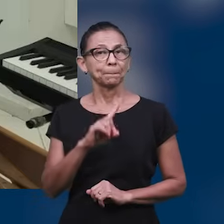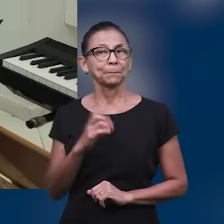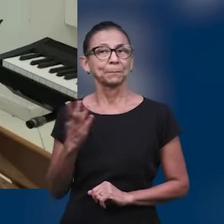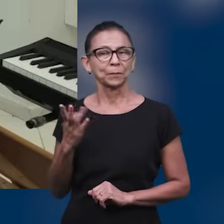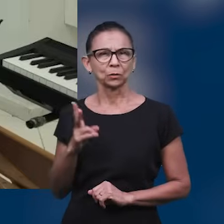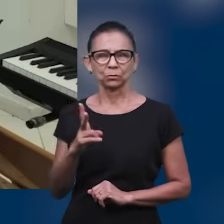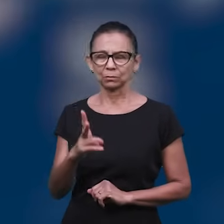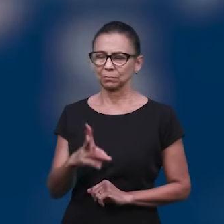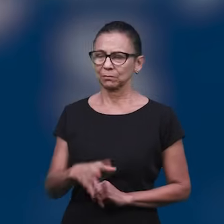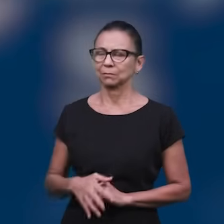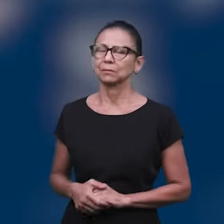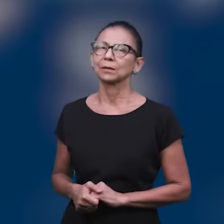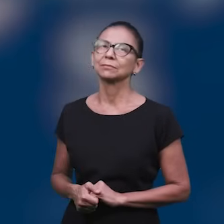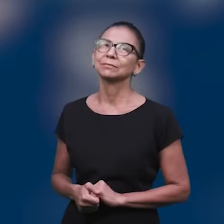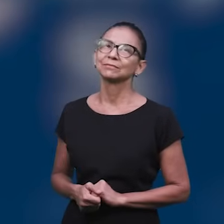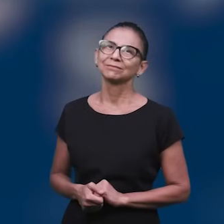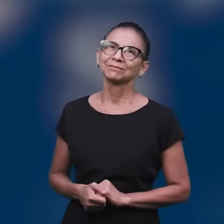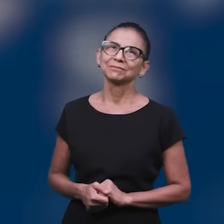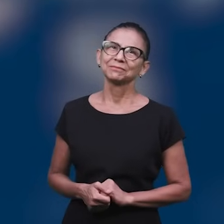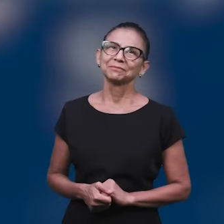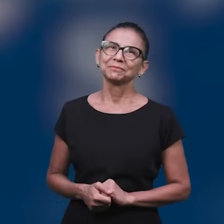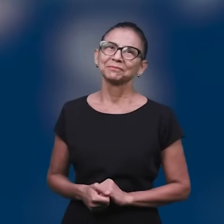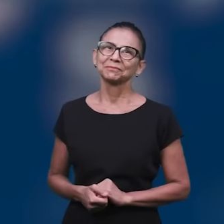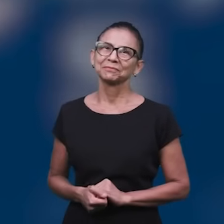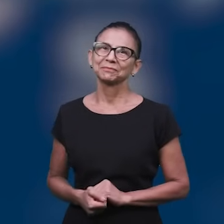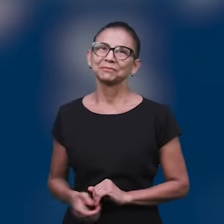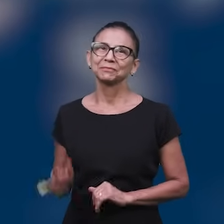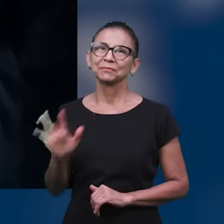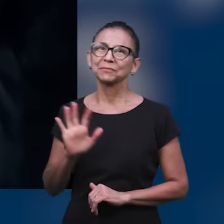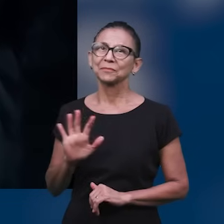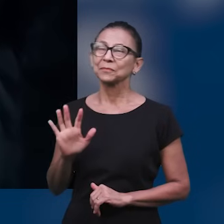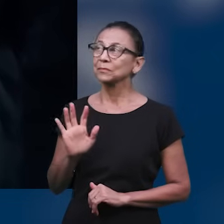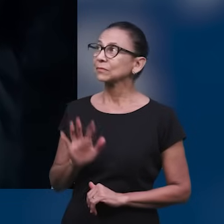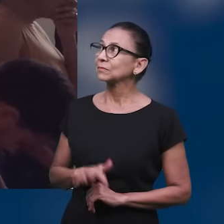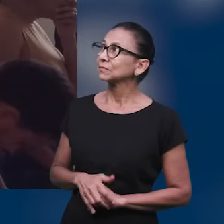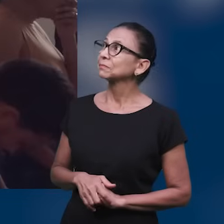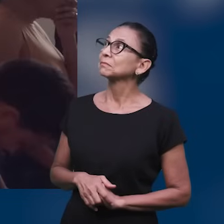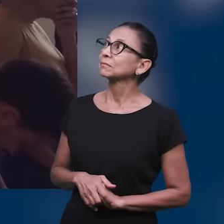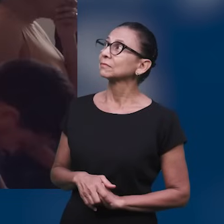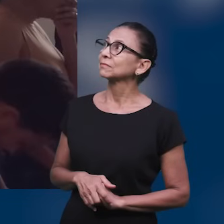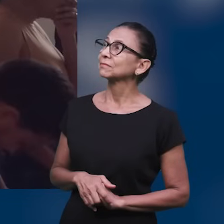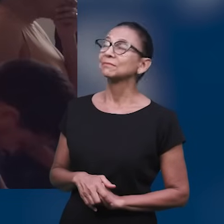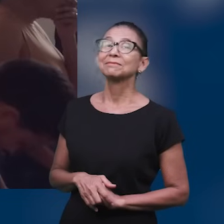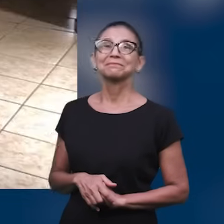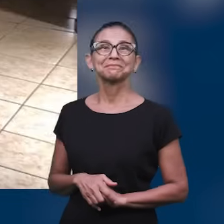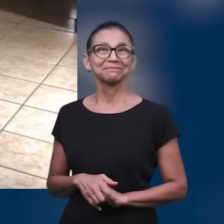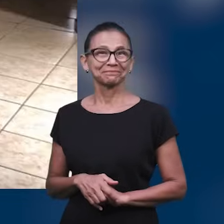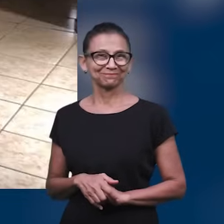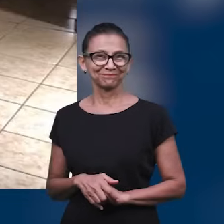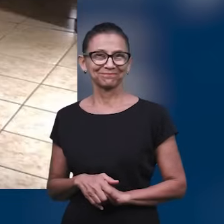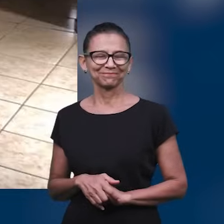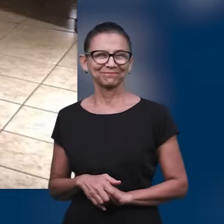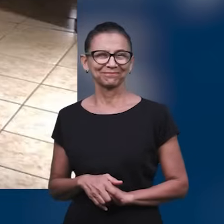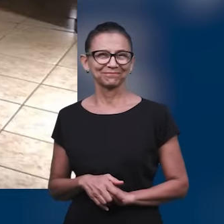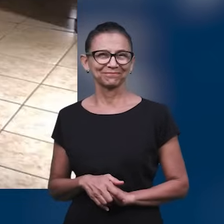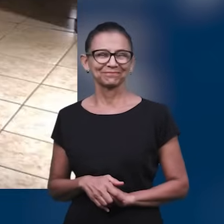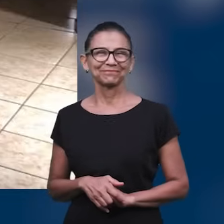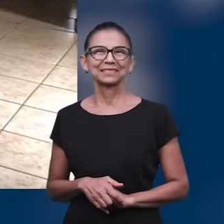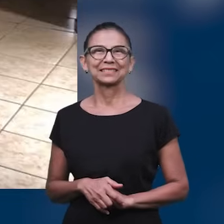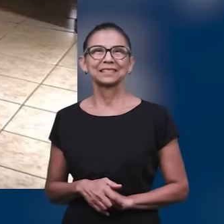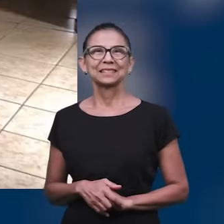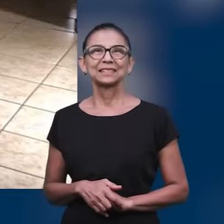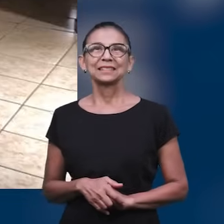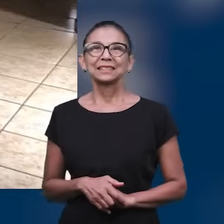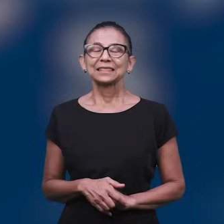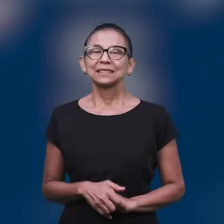Minas Gerais. Imagens da Igreja de Mariana. Da ICM de Itabirito. Imagens da Igreja de